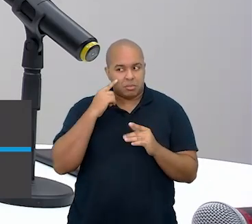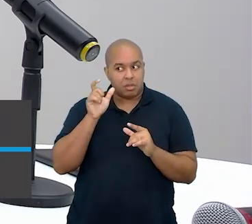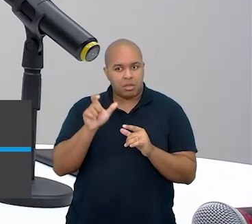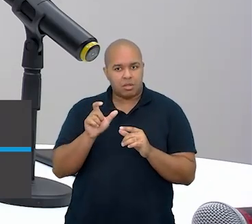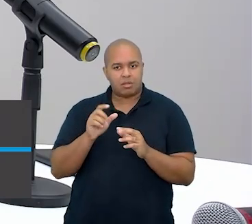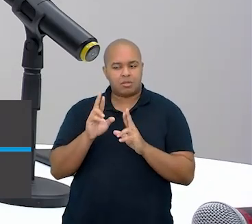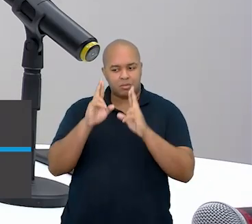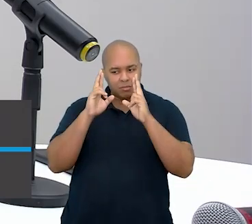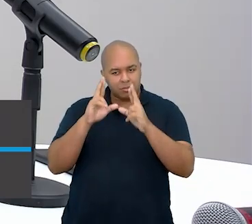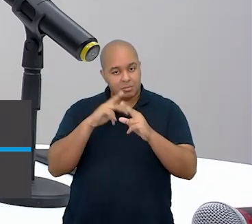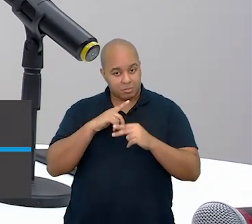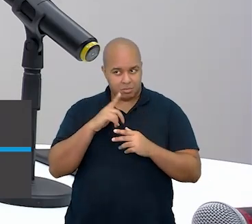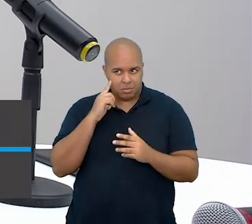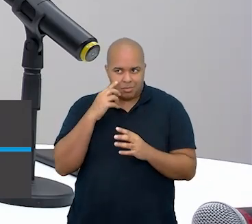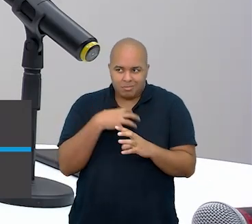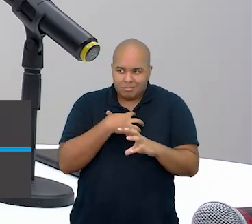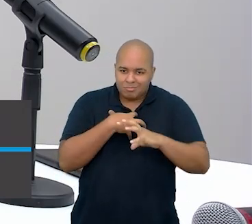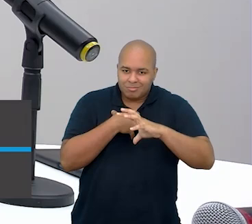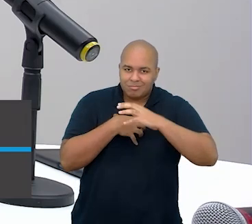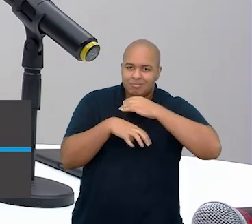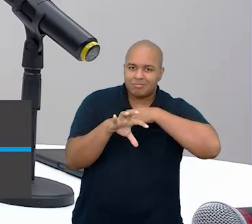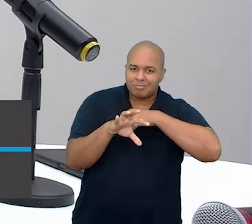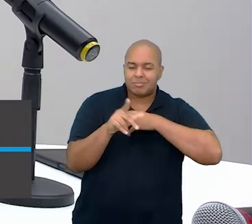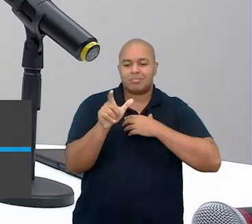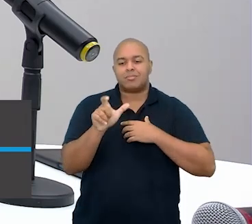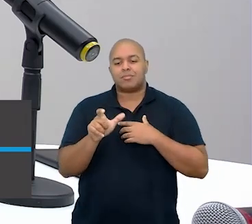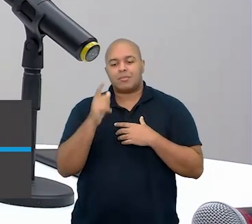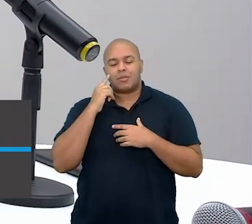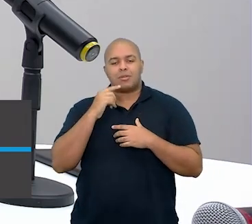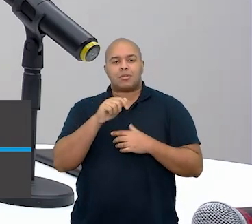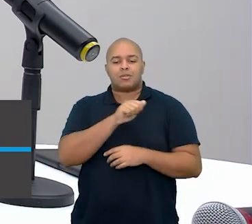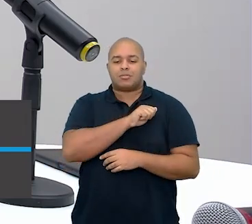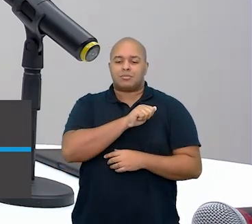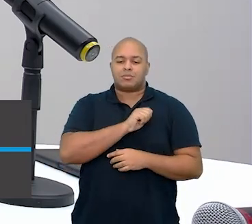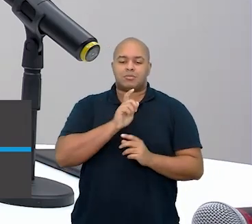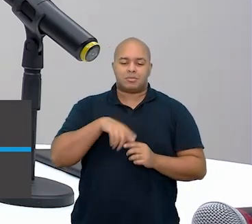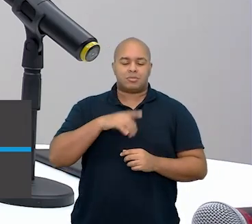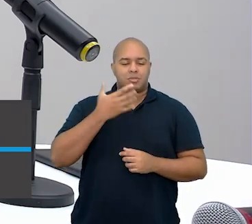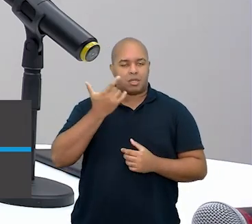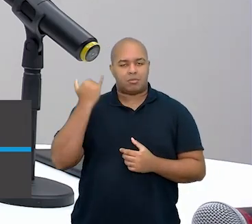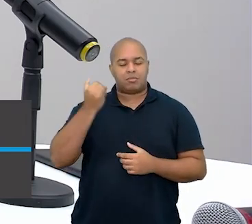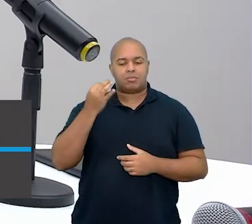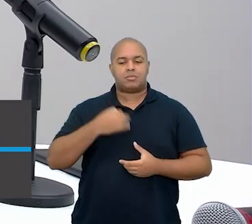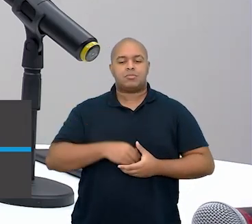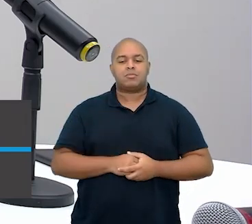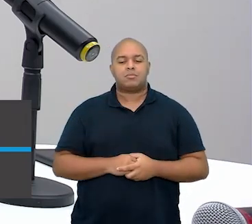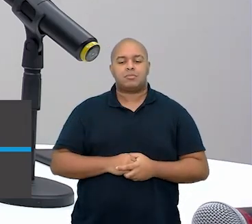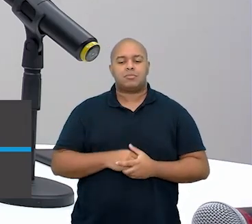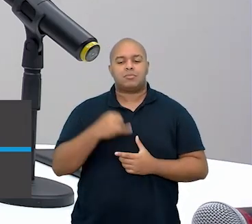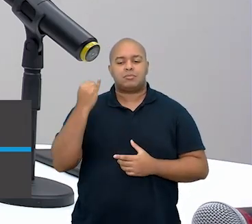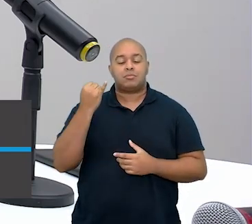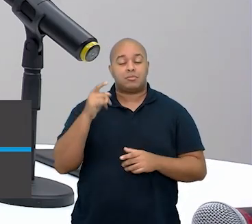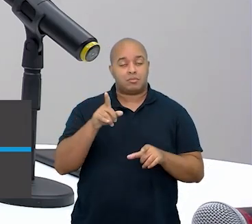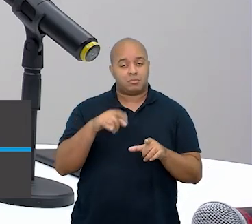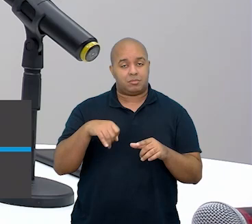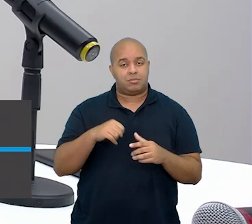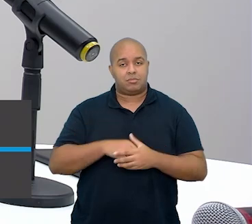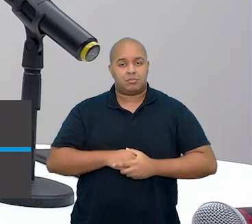ao respeito, né, a empatia entre os estudantes. Isso é muito importante